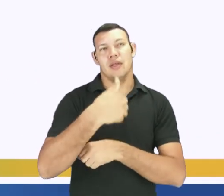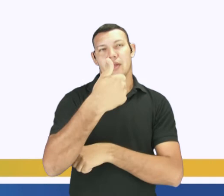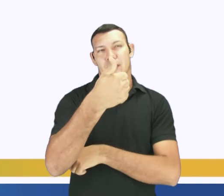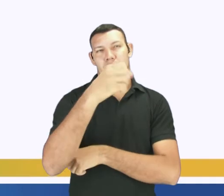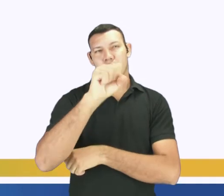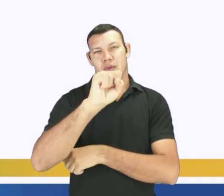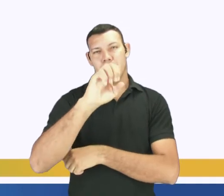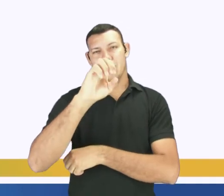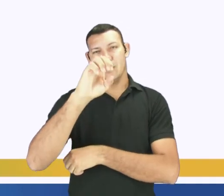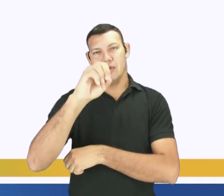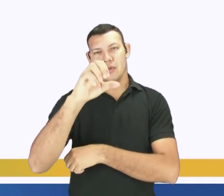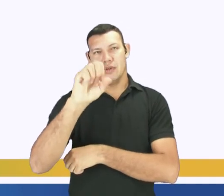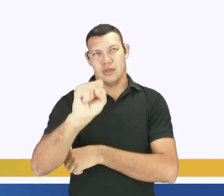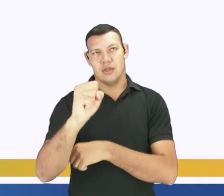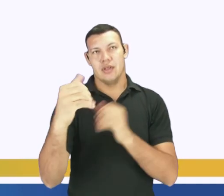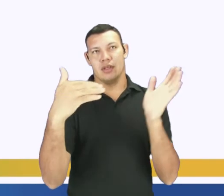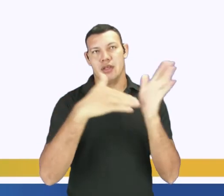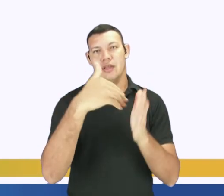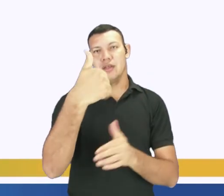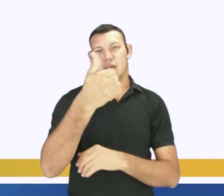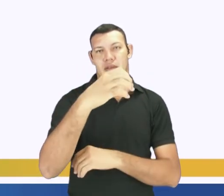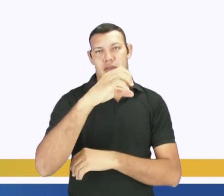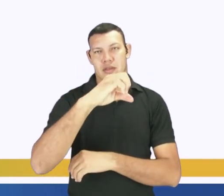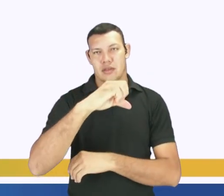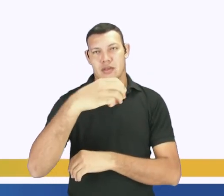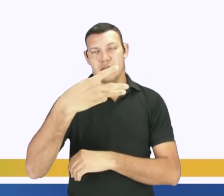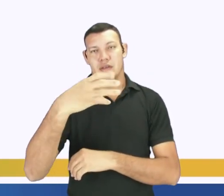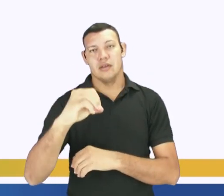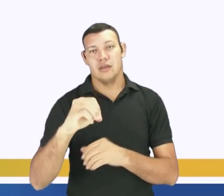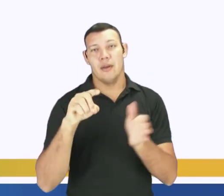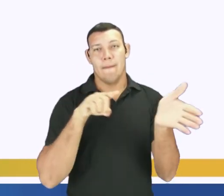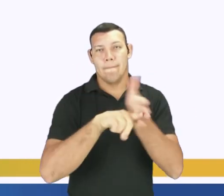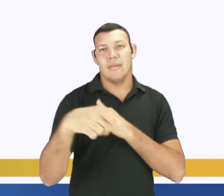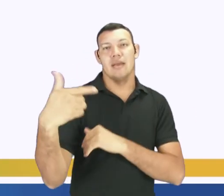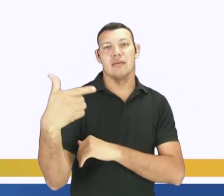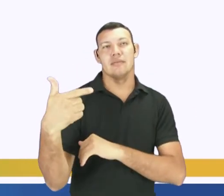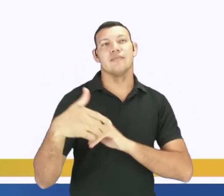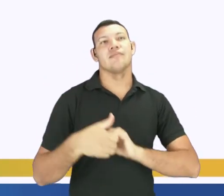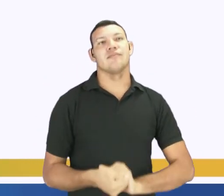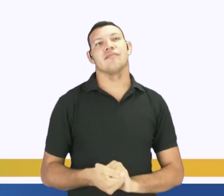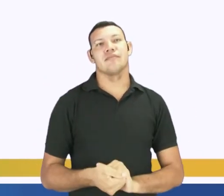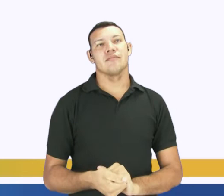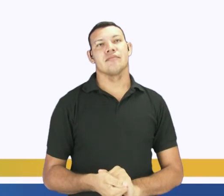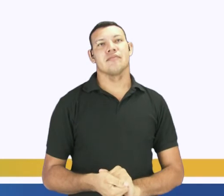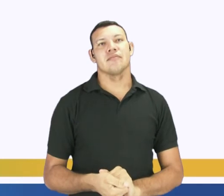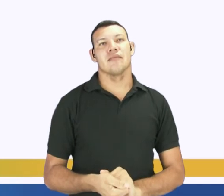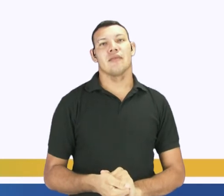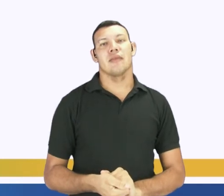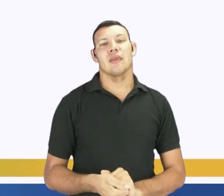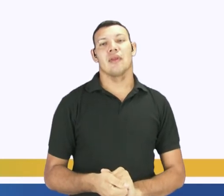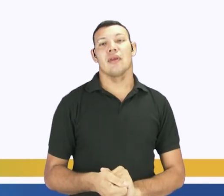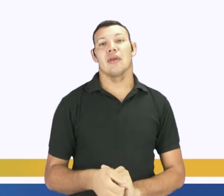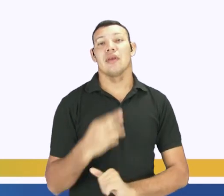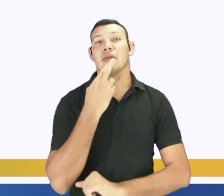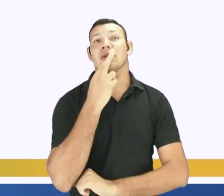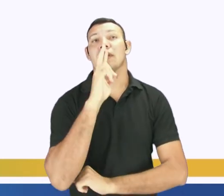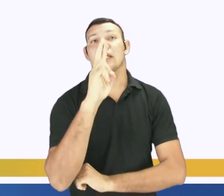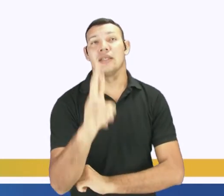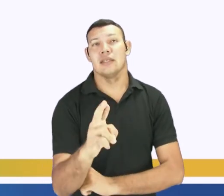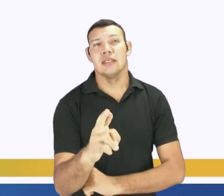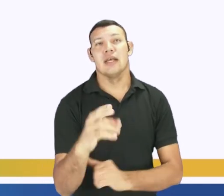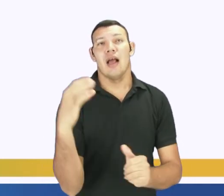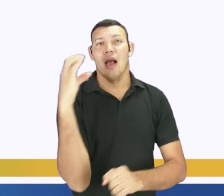investir no setor industrial, tá bom? A questão 2, também bem simples. Qual o efeito imediato resultante do aumento